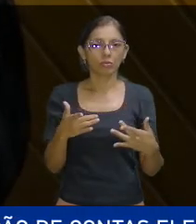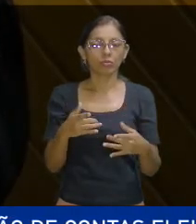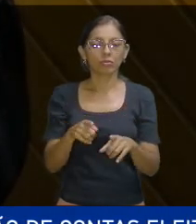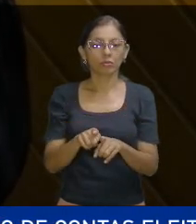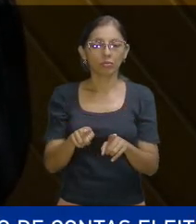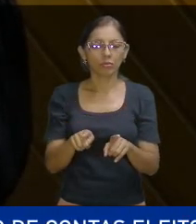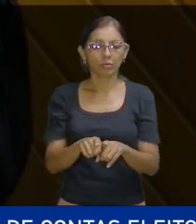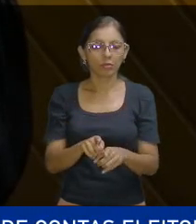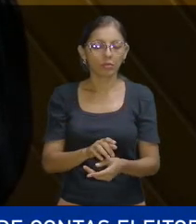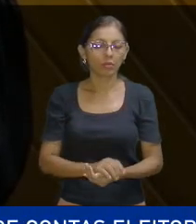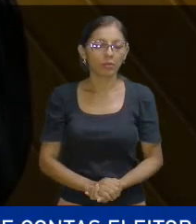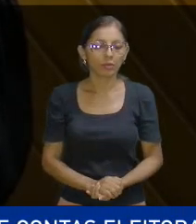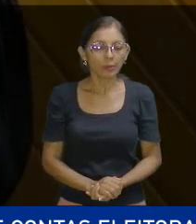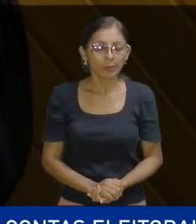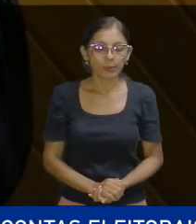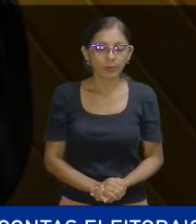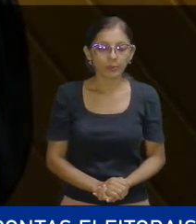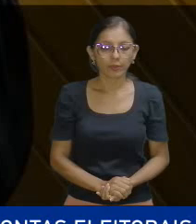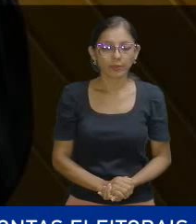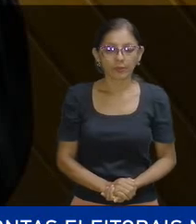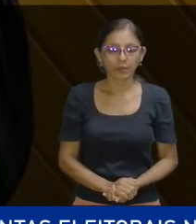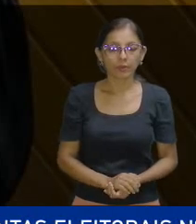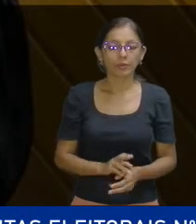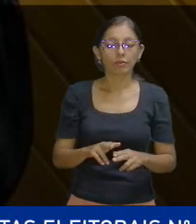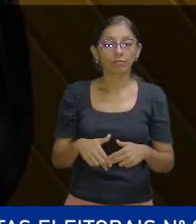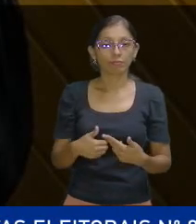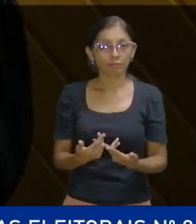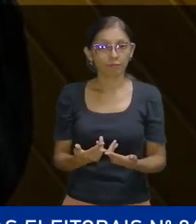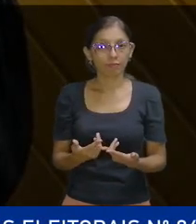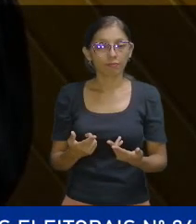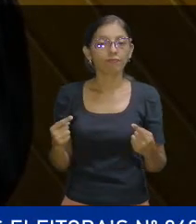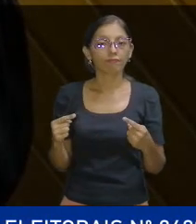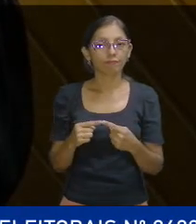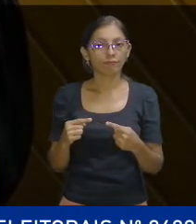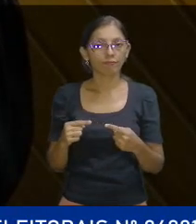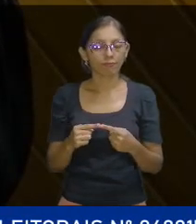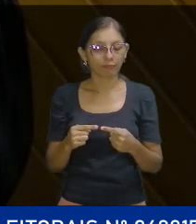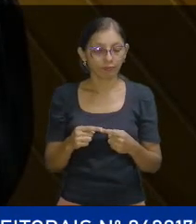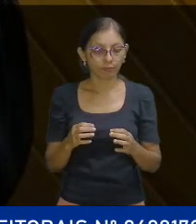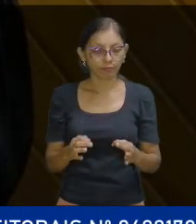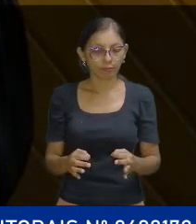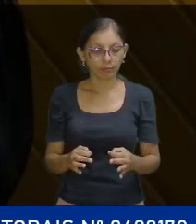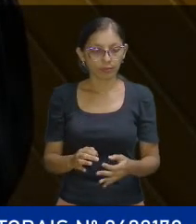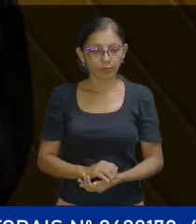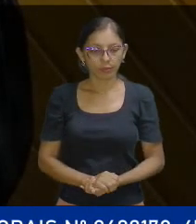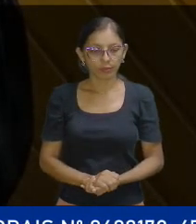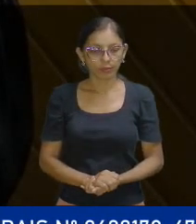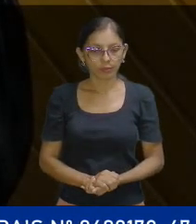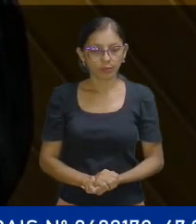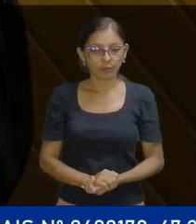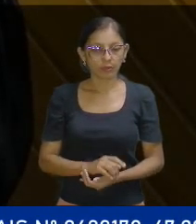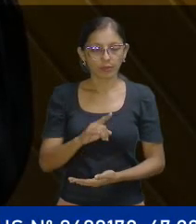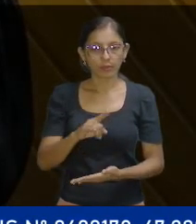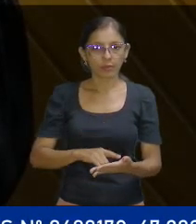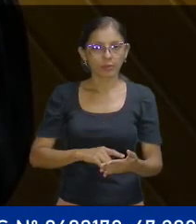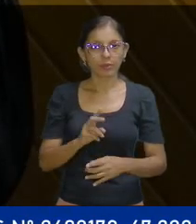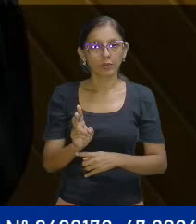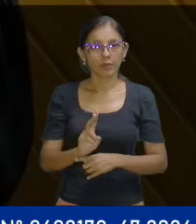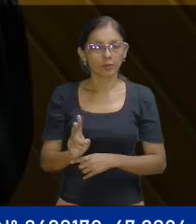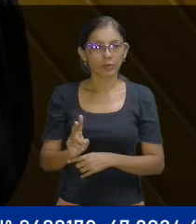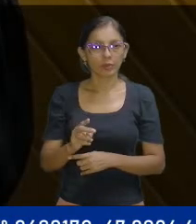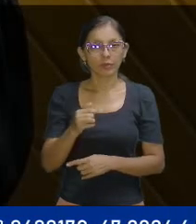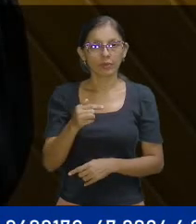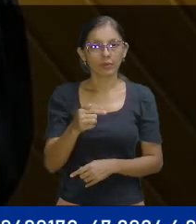Dessa forma, deve ser efetuado o devido recorte. Sobre a nota fiscal de número